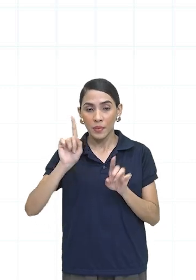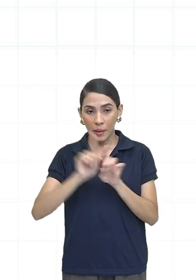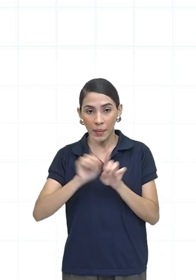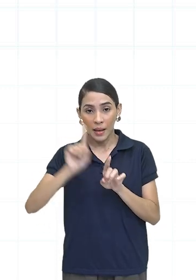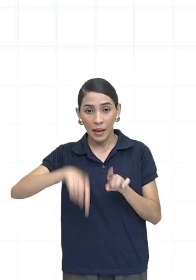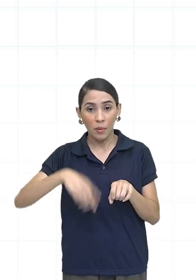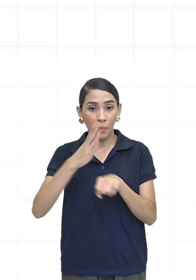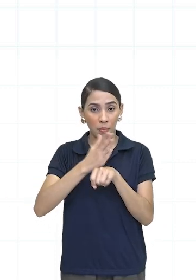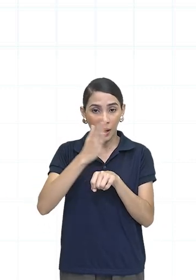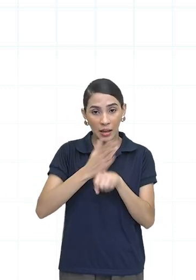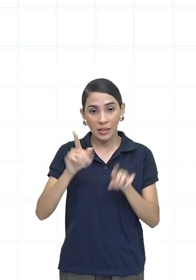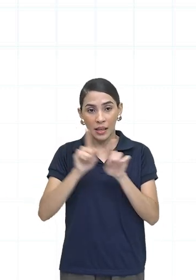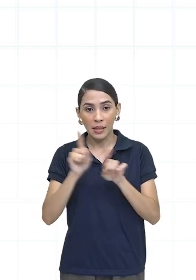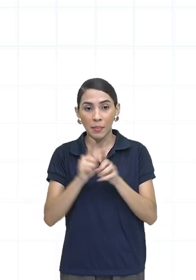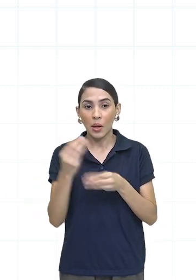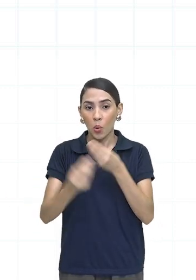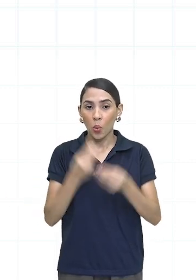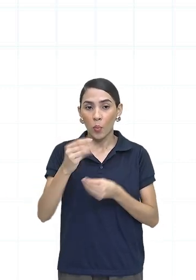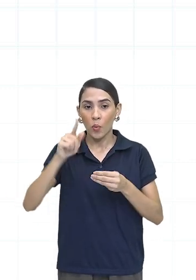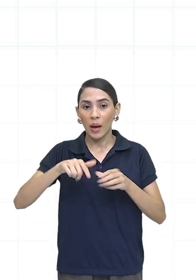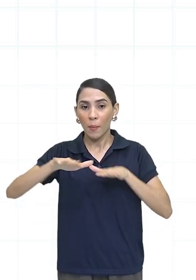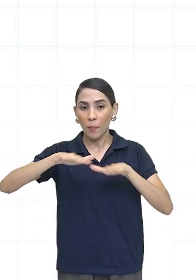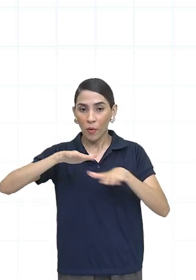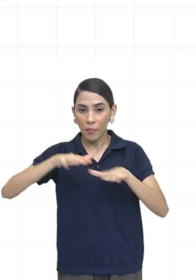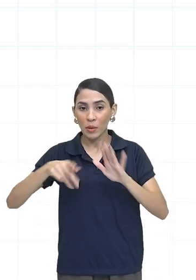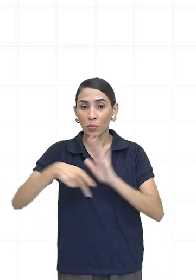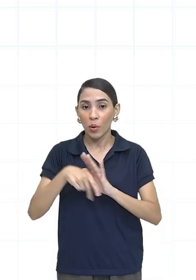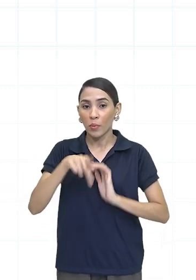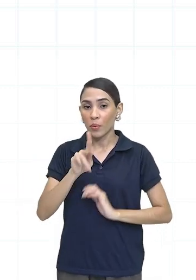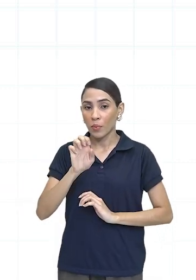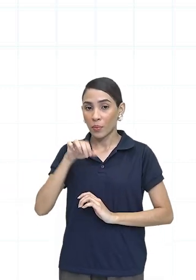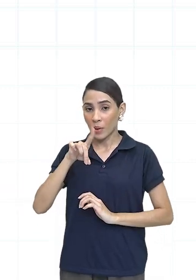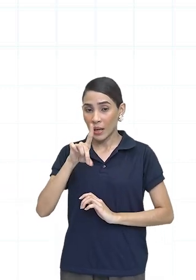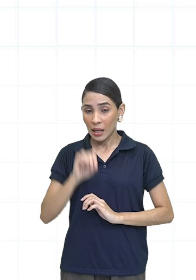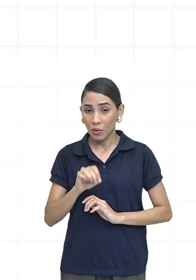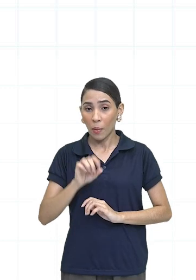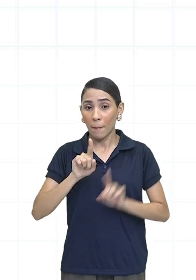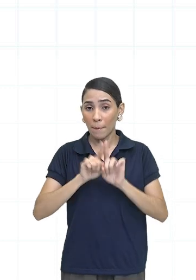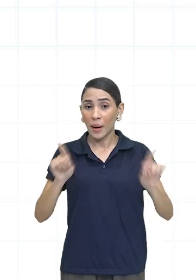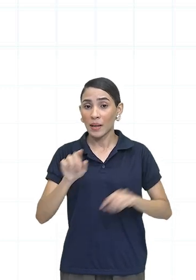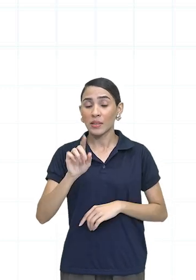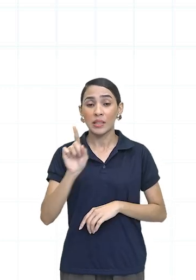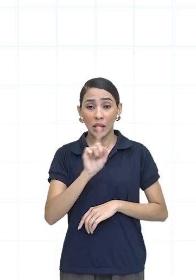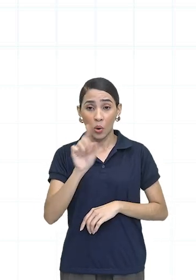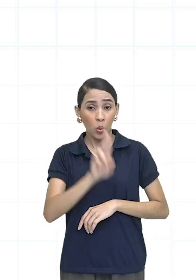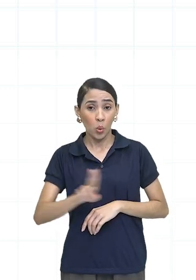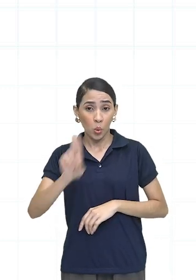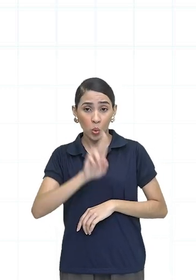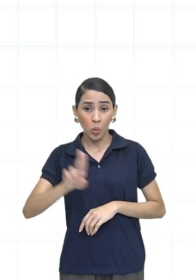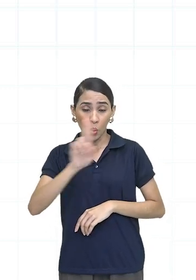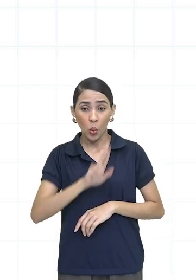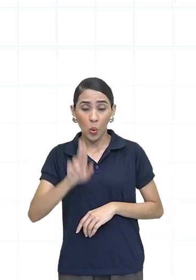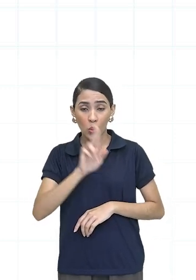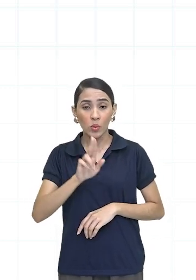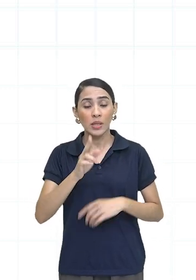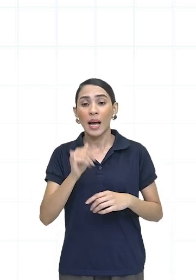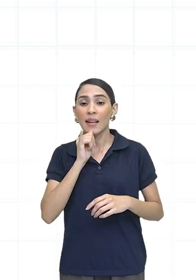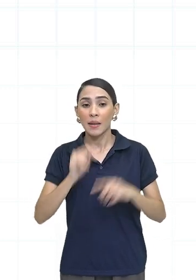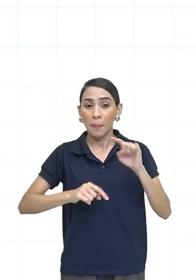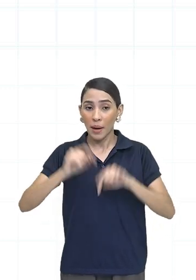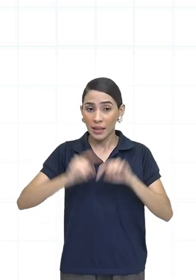da forma e da essência dos movimentos de Kendo, sem o uso de armadura, por meio de